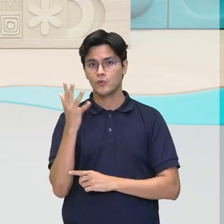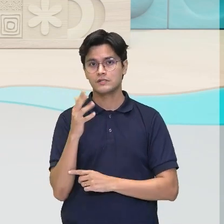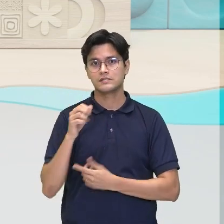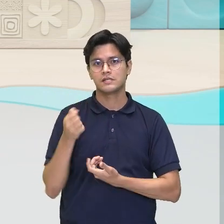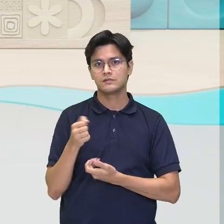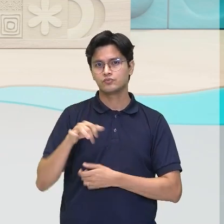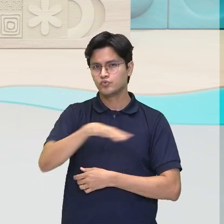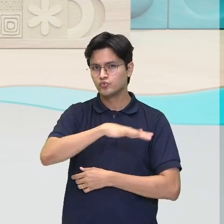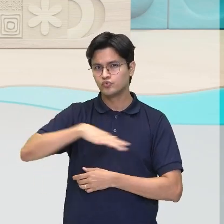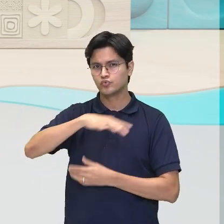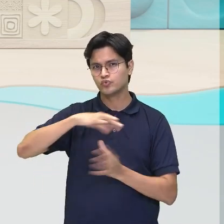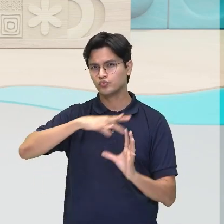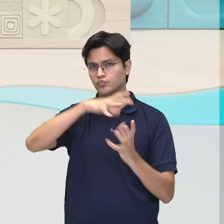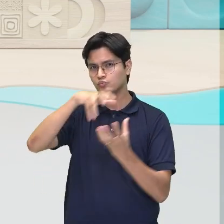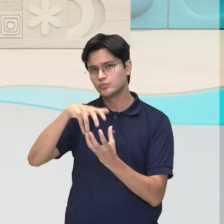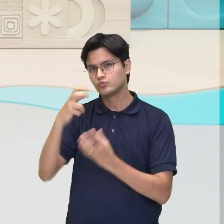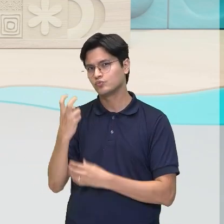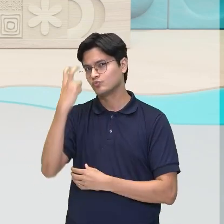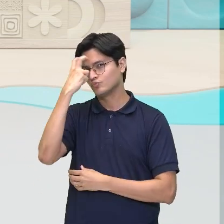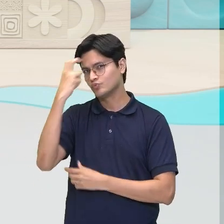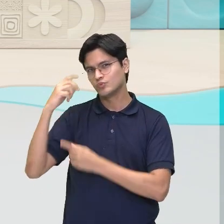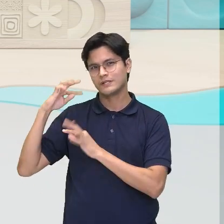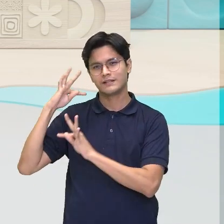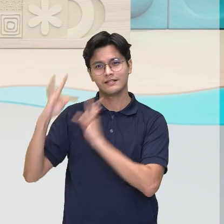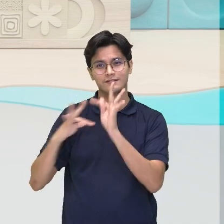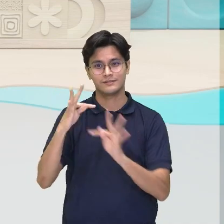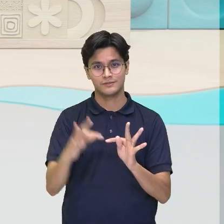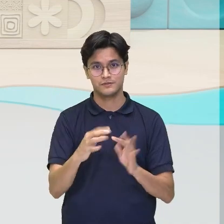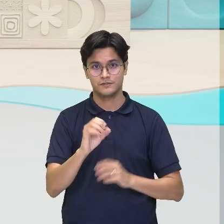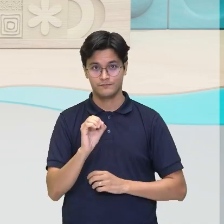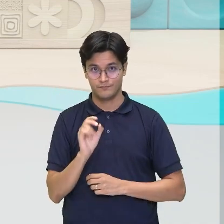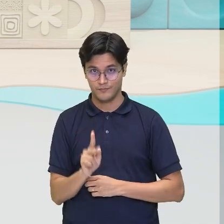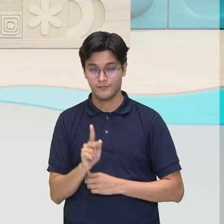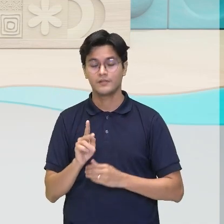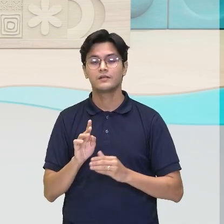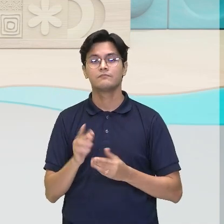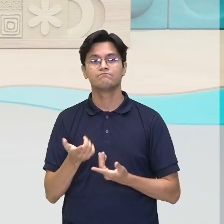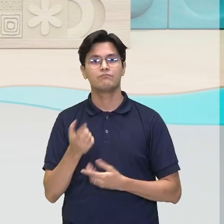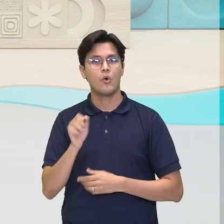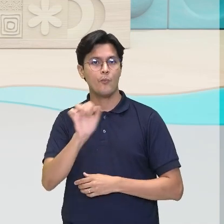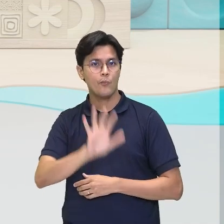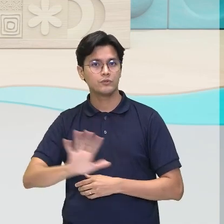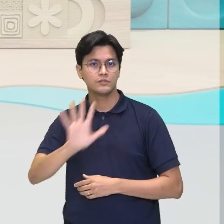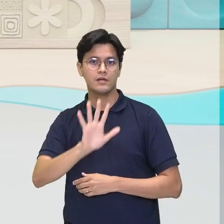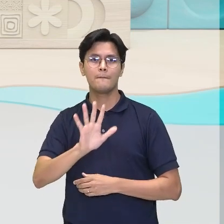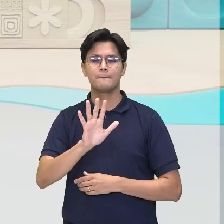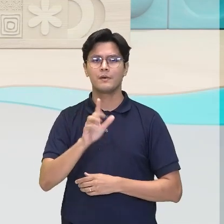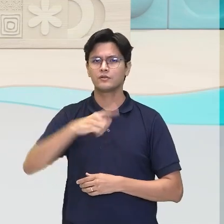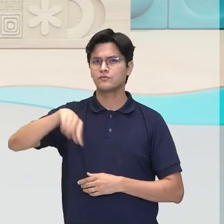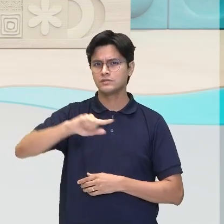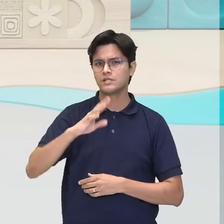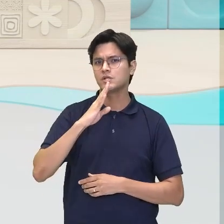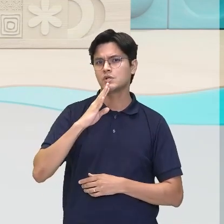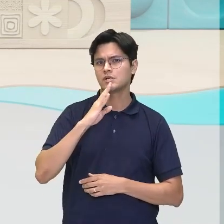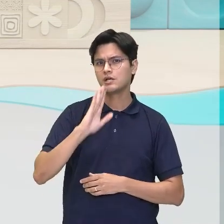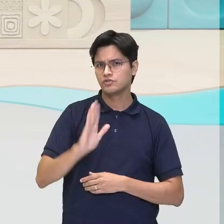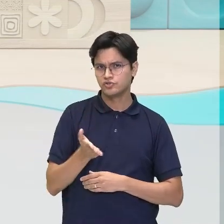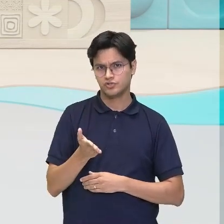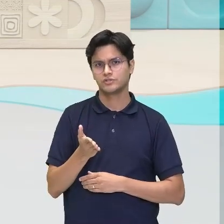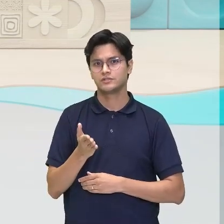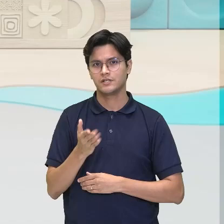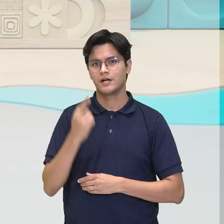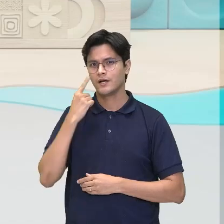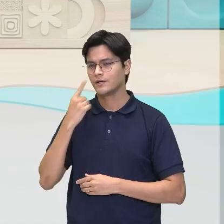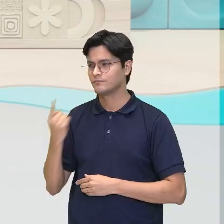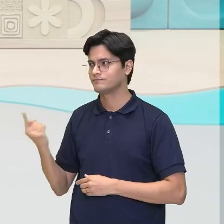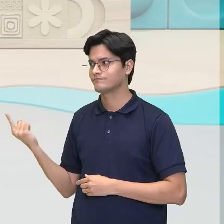culturas, envolve tradições. E eu trouxe para vocês uma imagem que já é conhecida de vocês, que vocês já viram sobre essa